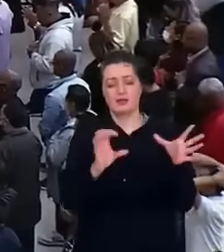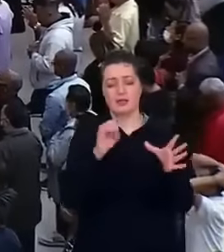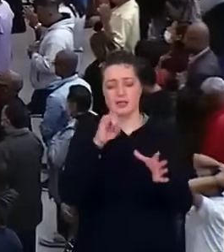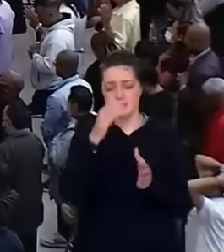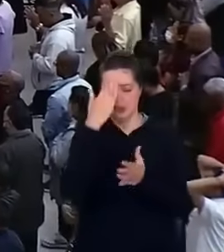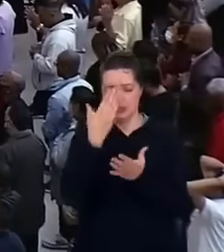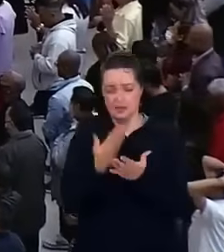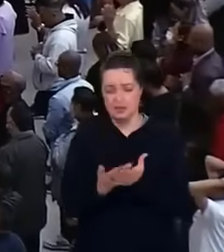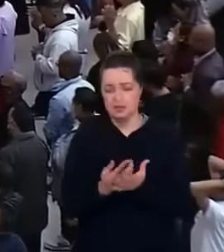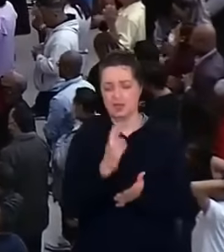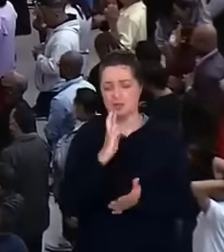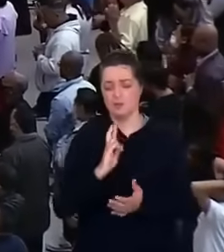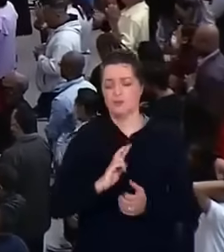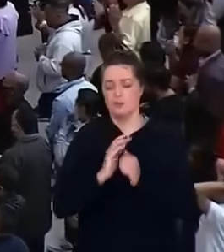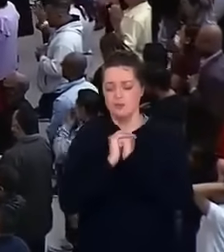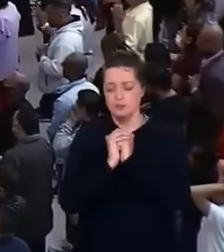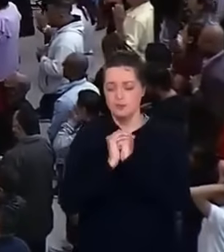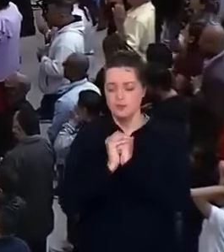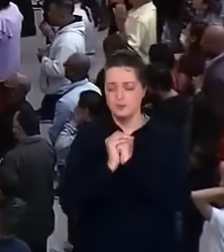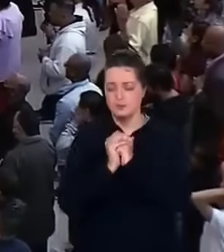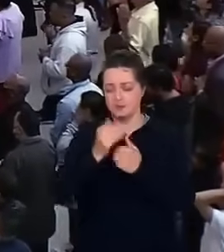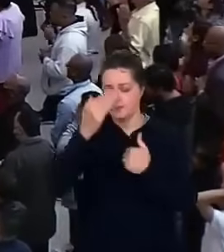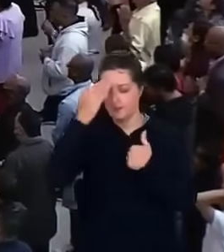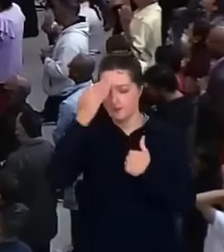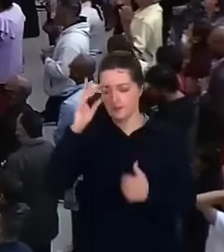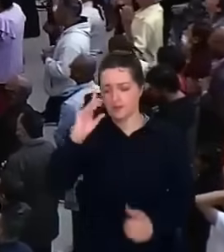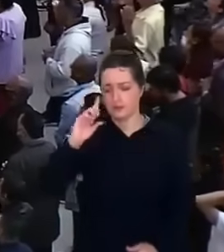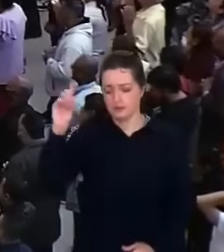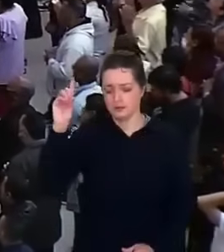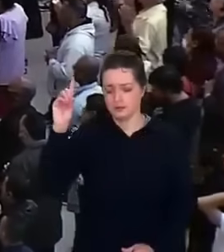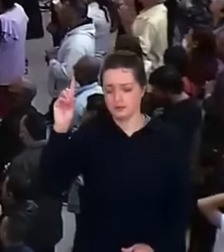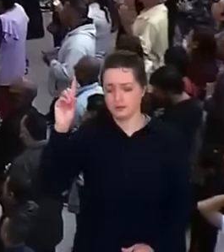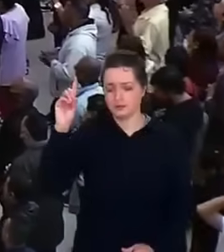os que creem digam amém. E graças a Deus.